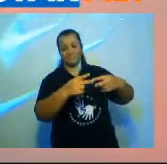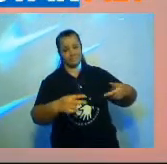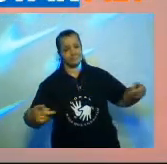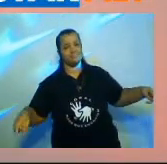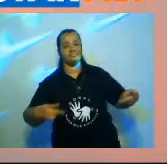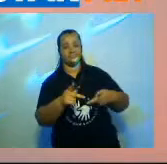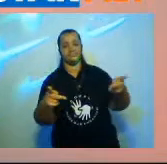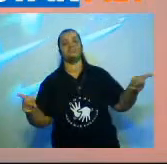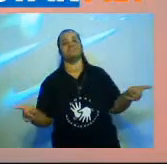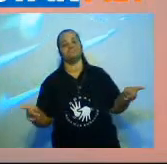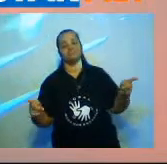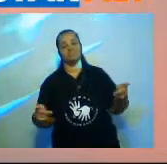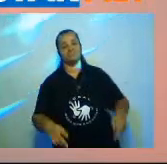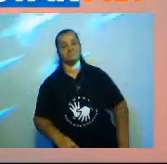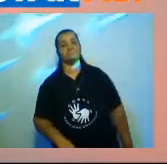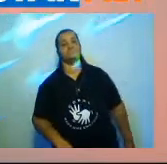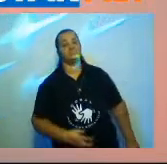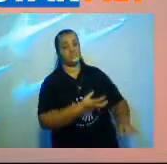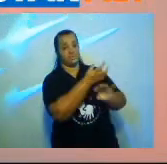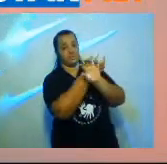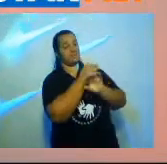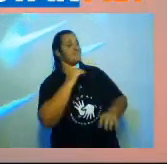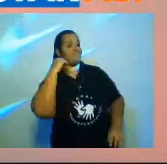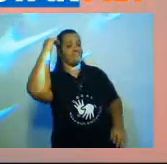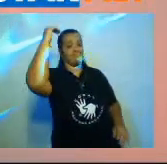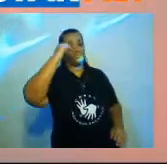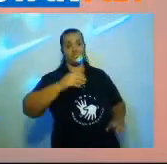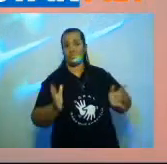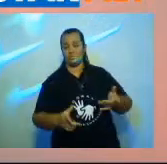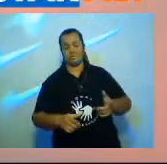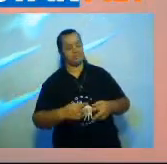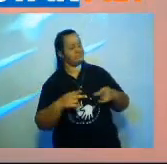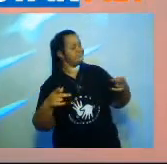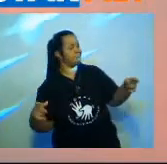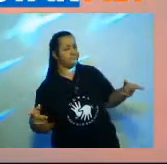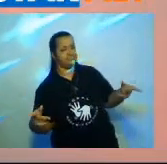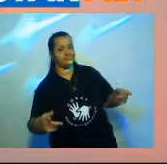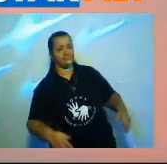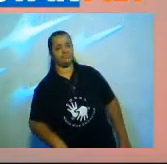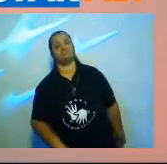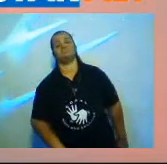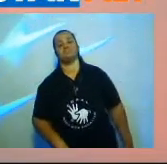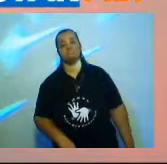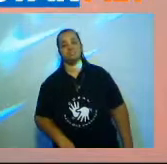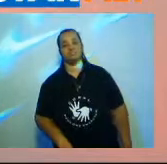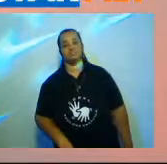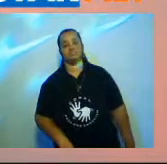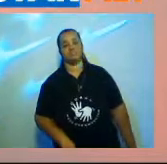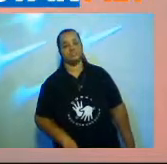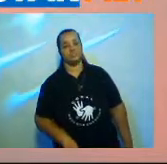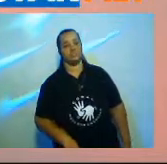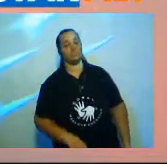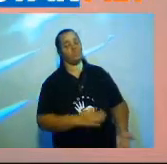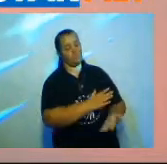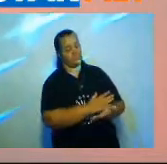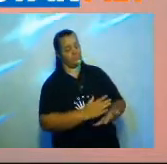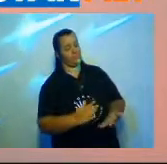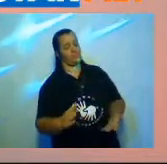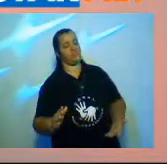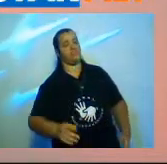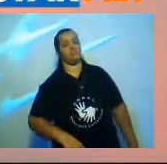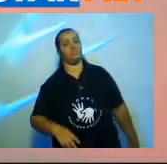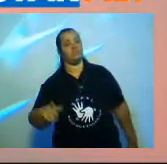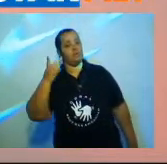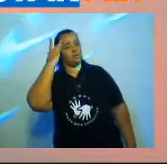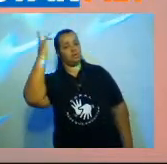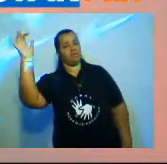muitos prêmios, muita música boa, a live lá em cima. E hoje não vai ser diferente, viu, gente? Eu sou o Ailton Silva e comando a live